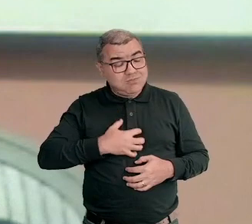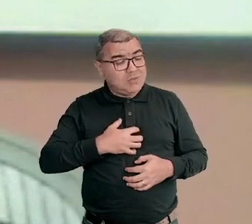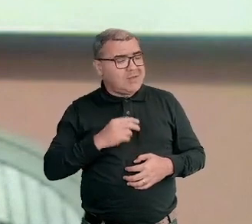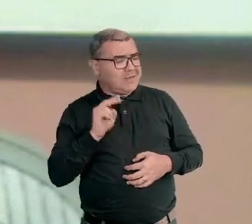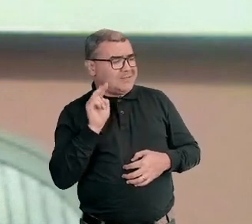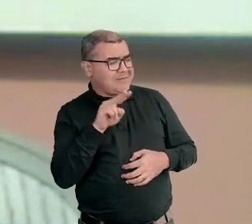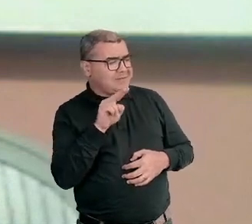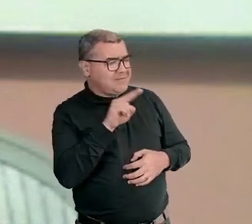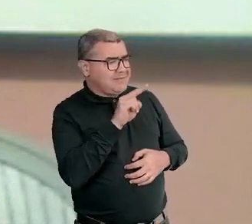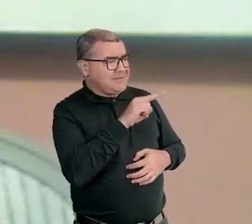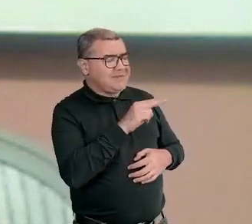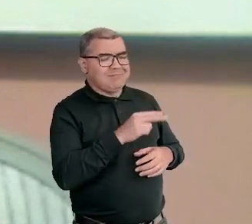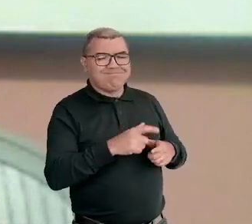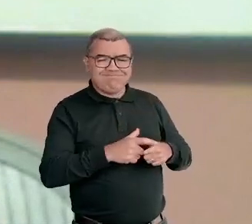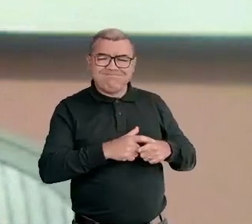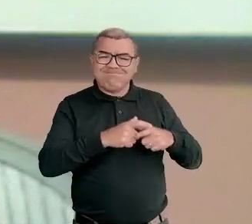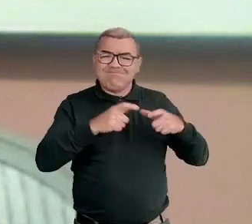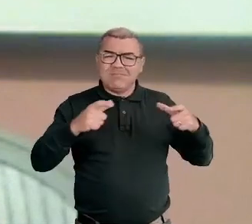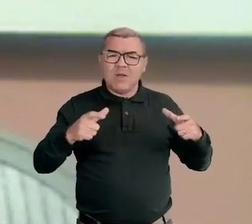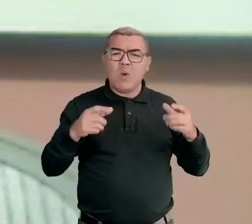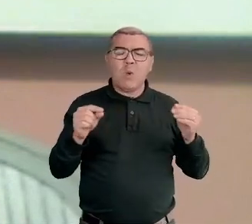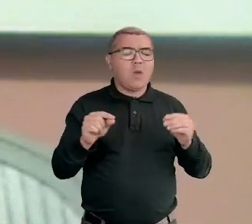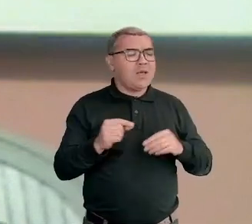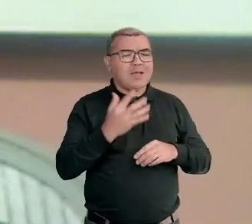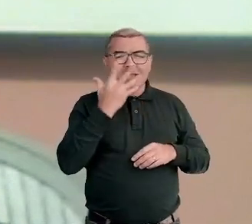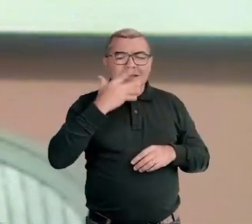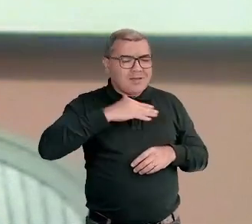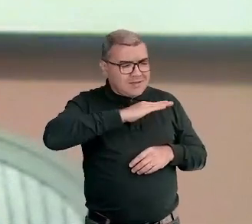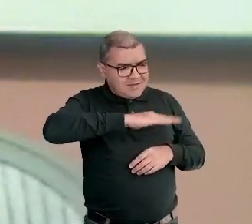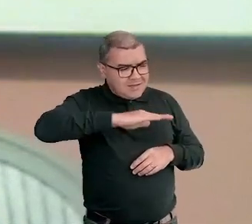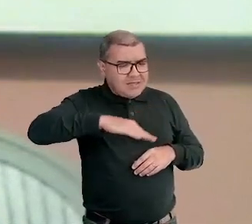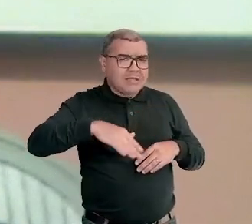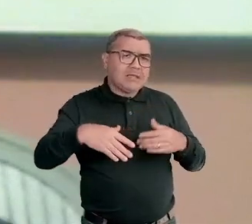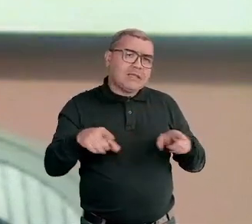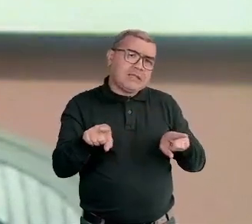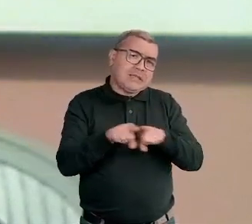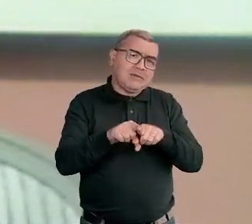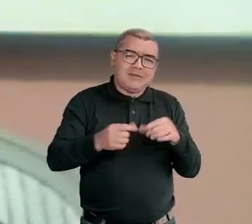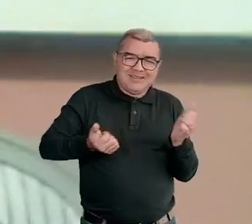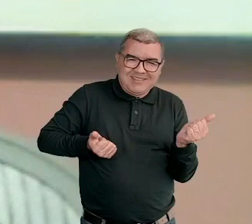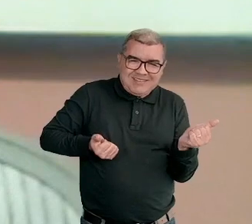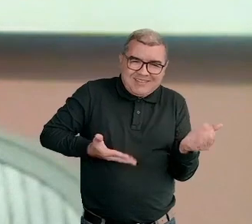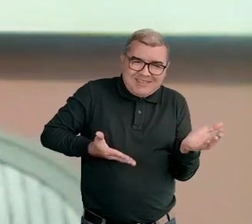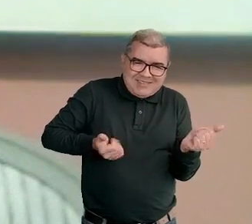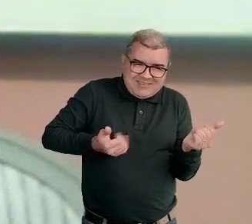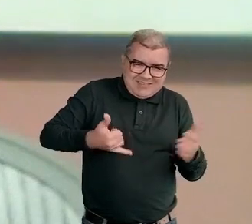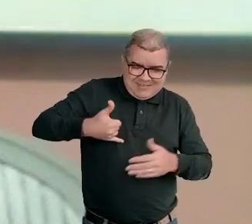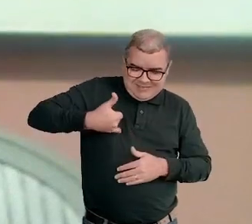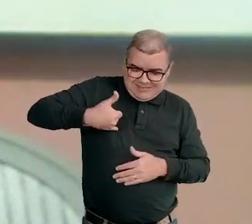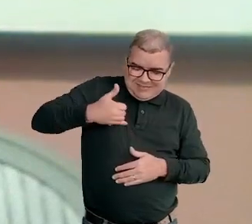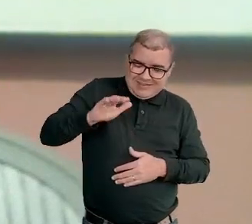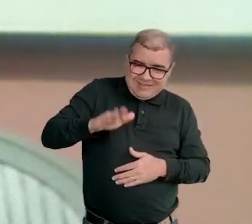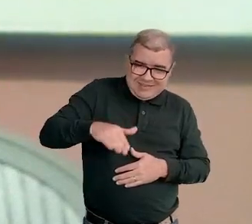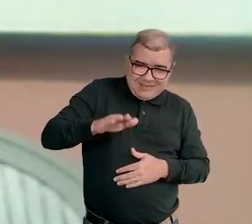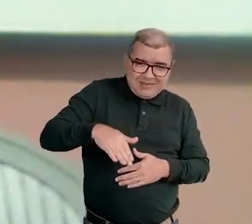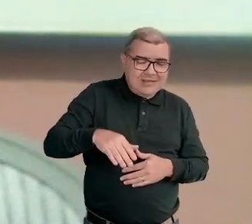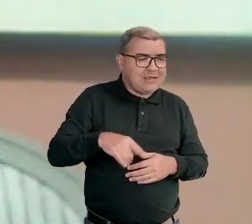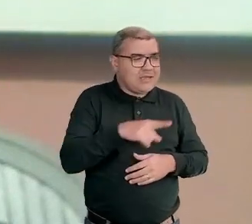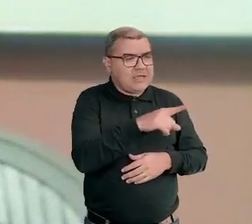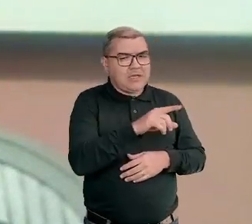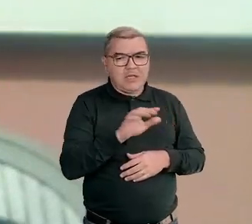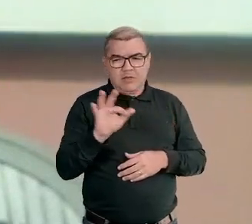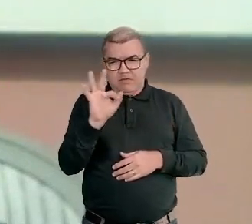quando eu vejo isso cada vez mais, né, as crianças, os adolescentes, né, aqueles que não estão ainda na